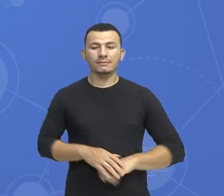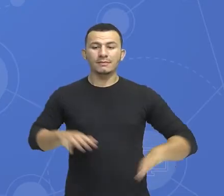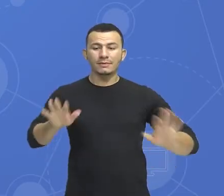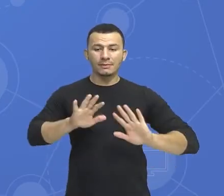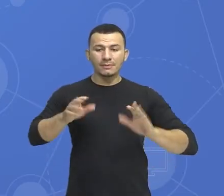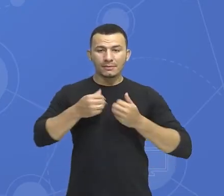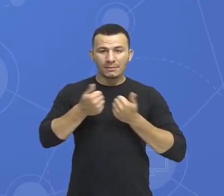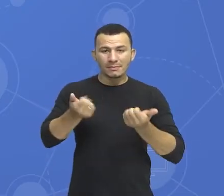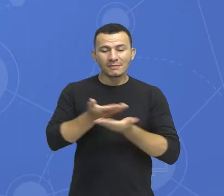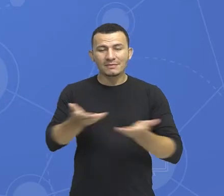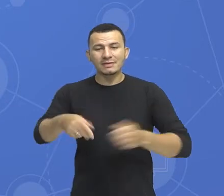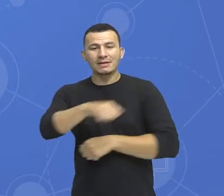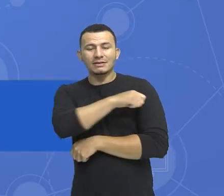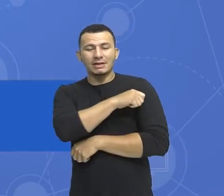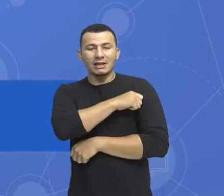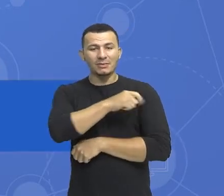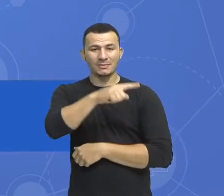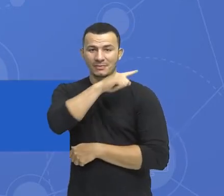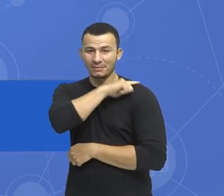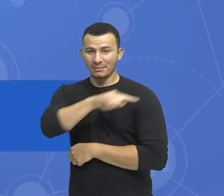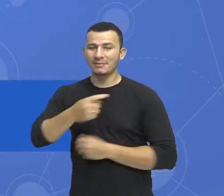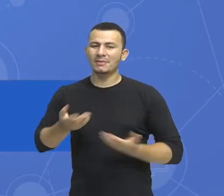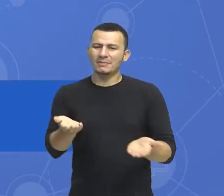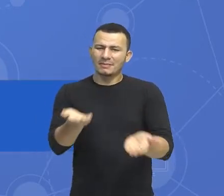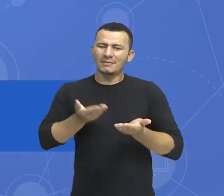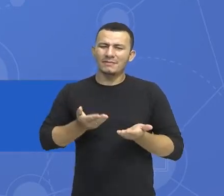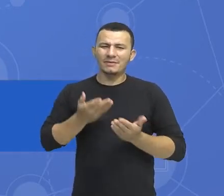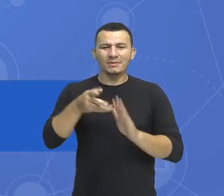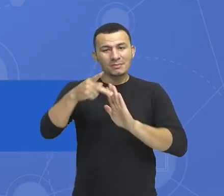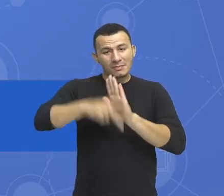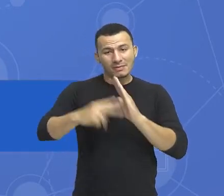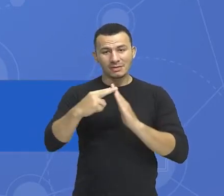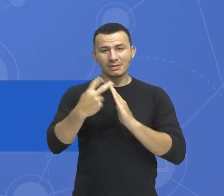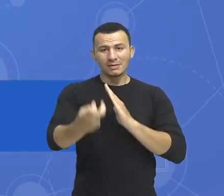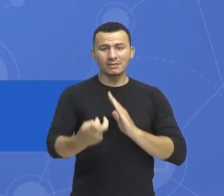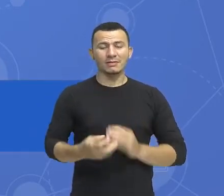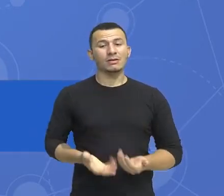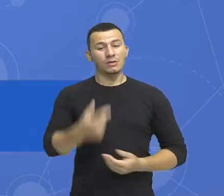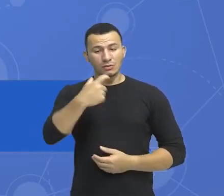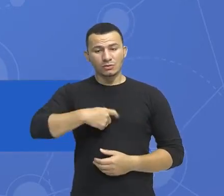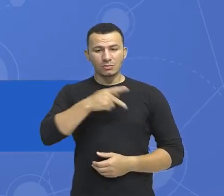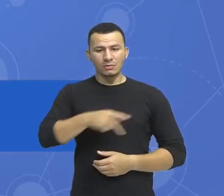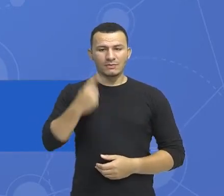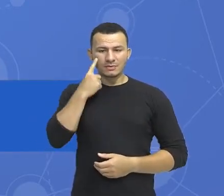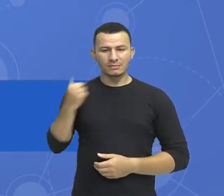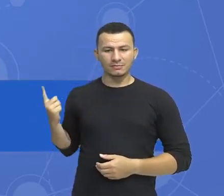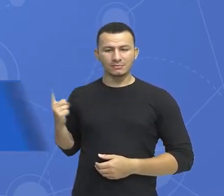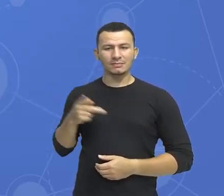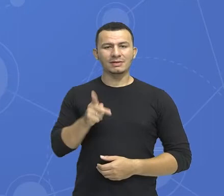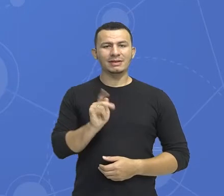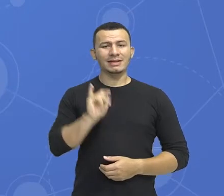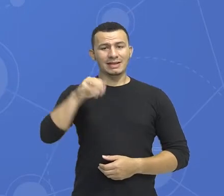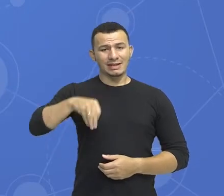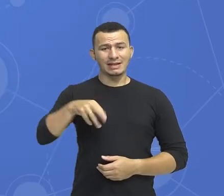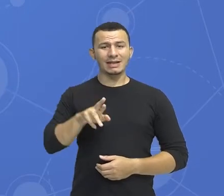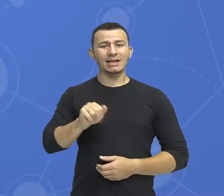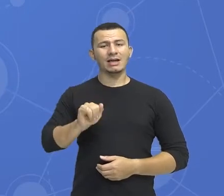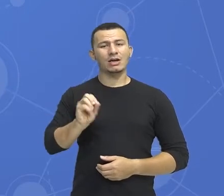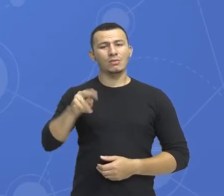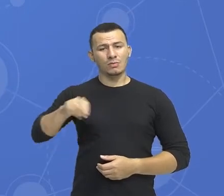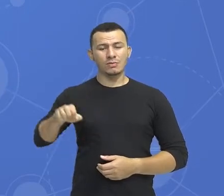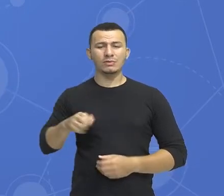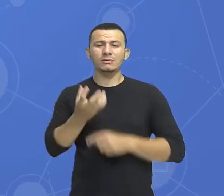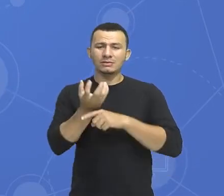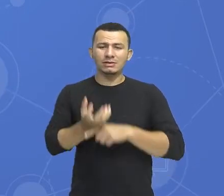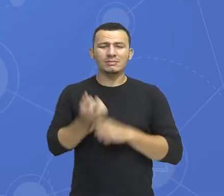Olá, alunos da primeira série, bem-vindos ao nosso Aula em Casa de hoje. Eu sou o professor Kim Raoni, de Educação Física, e vamos ver